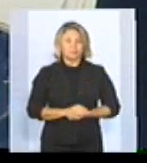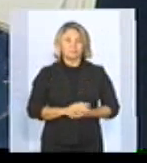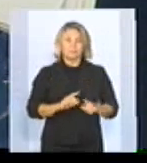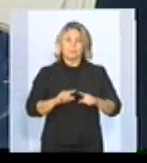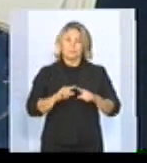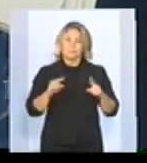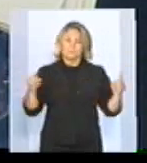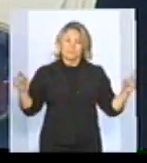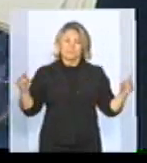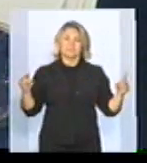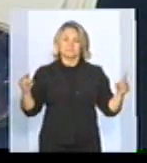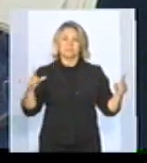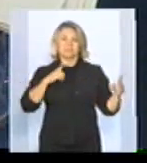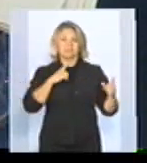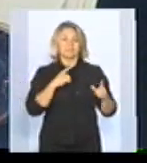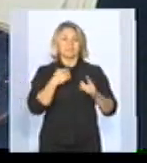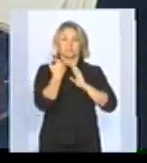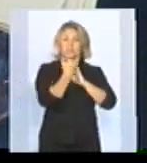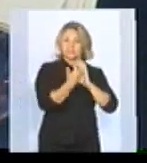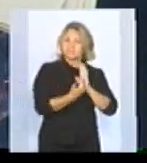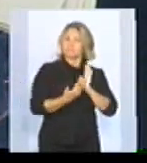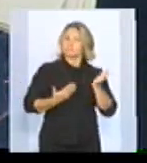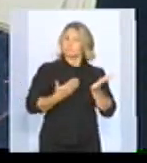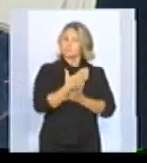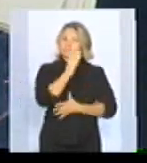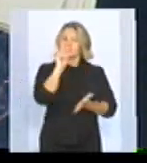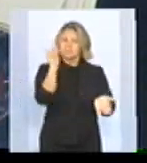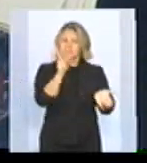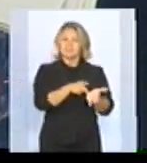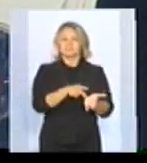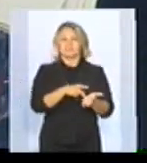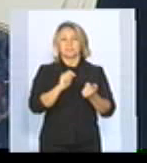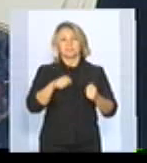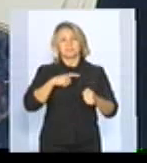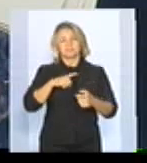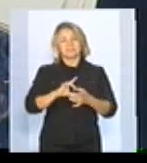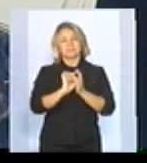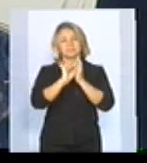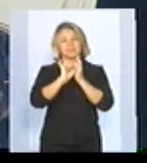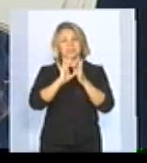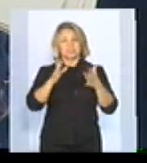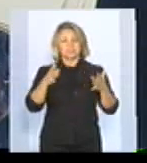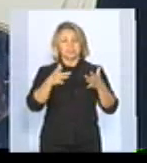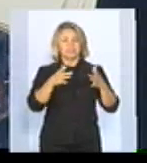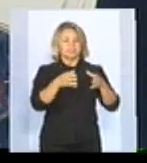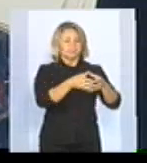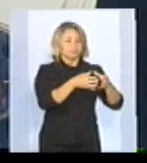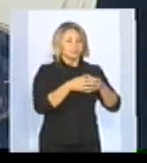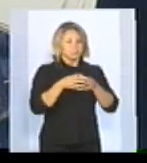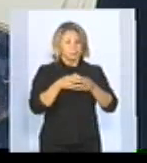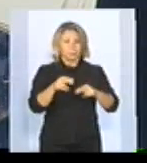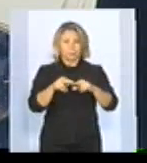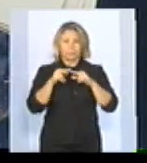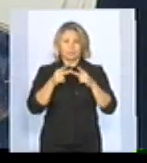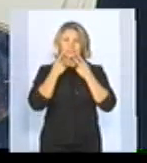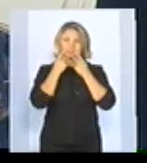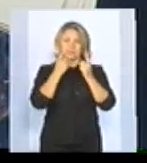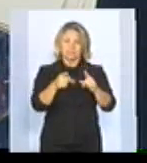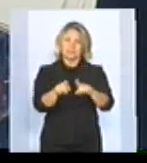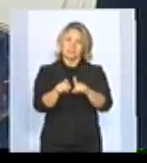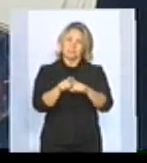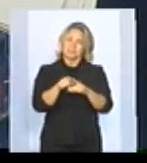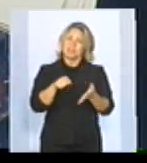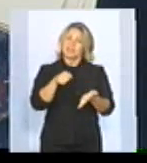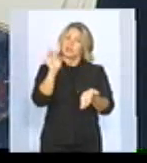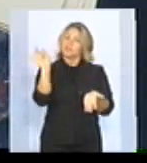Contudo, para que uma regulação seja garantida, é preciso que haja uma autoridade reguladora. Para tanto, afirmamos a legitimidade